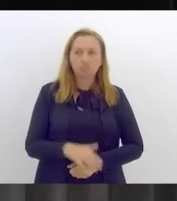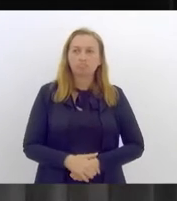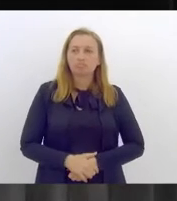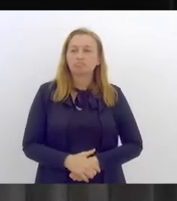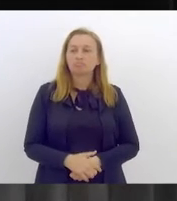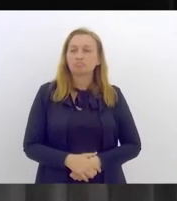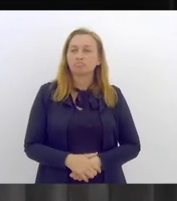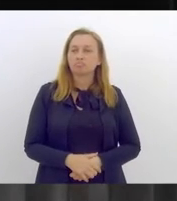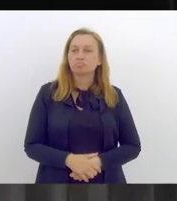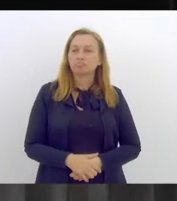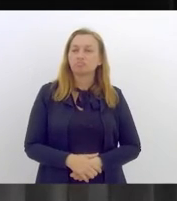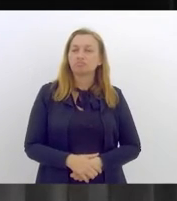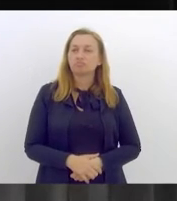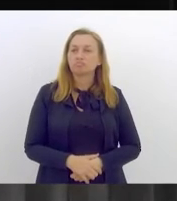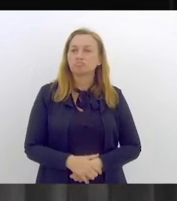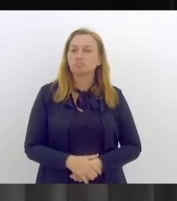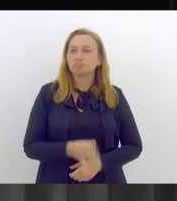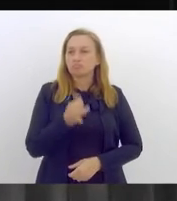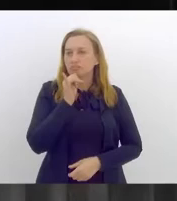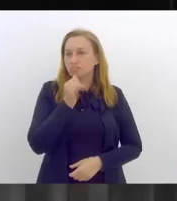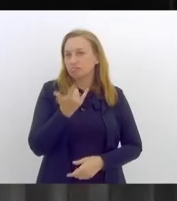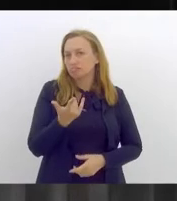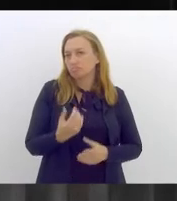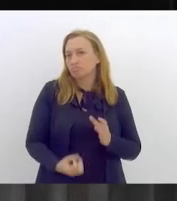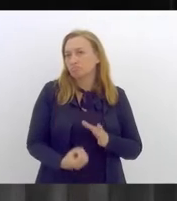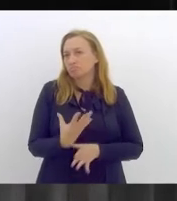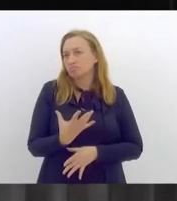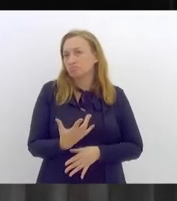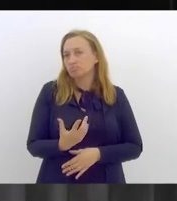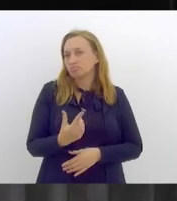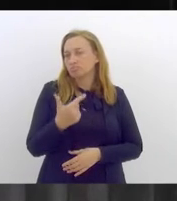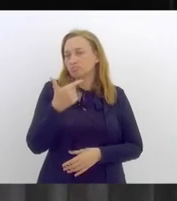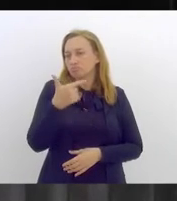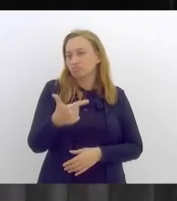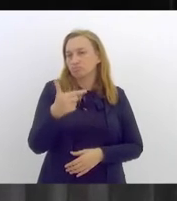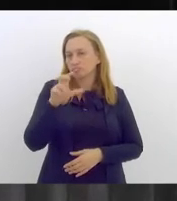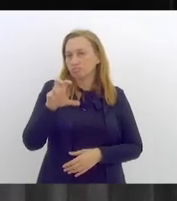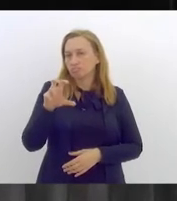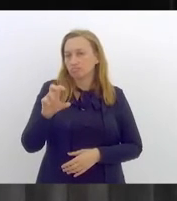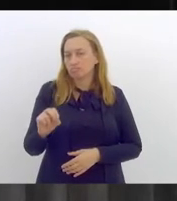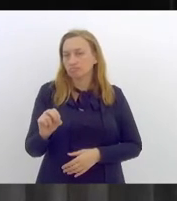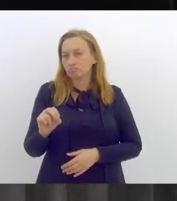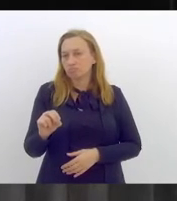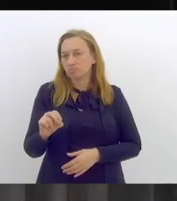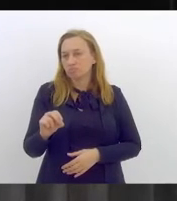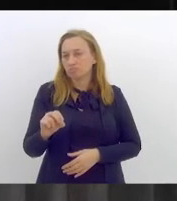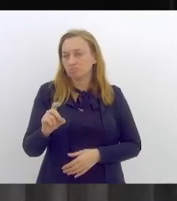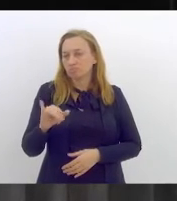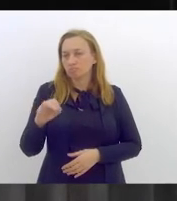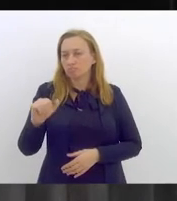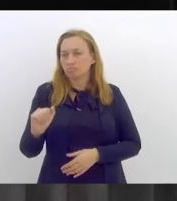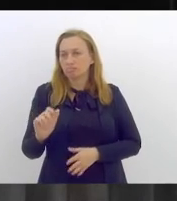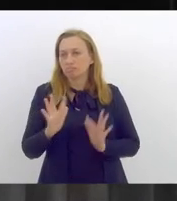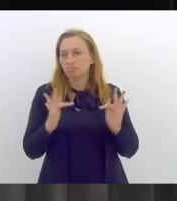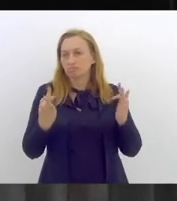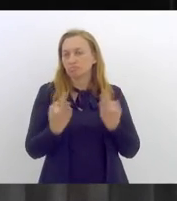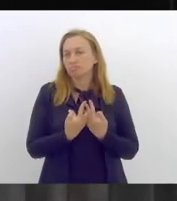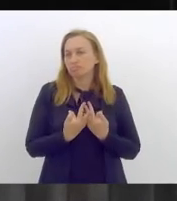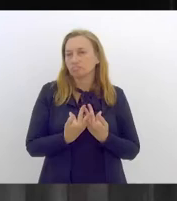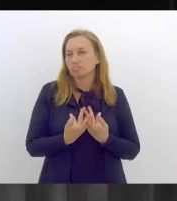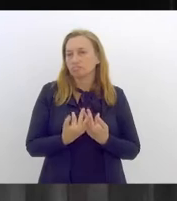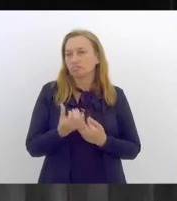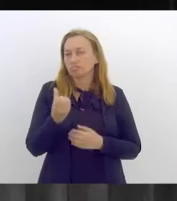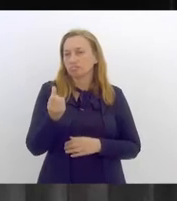Rocha, nós poderíamos, por exemplo, construir 250 clínicas da família com